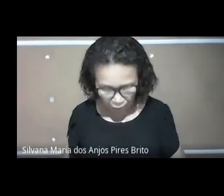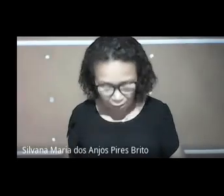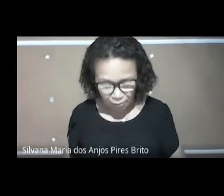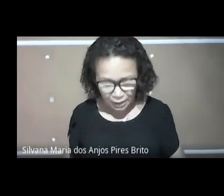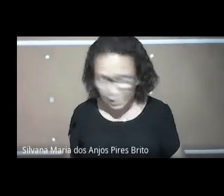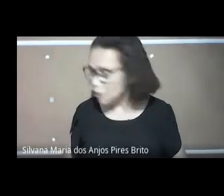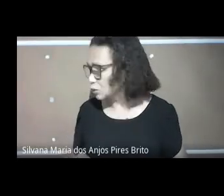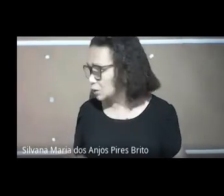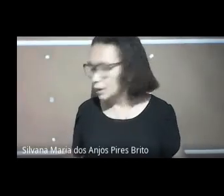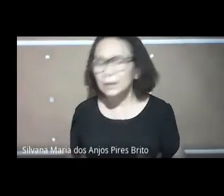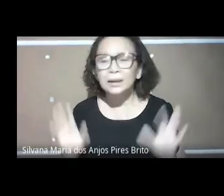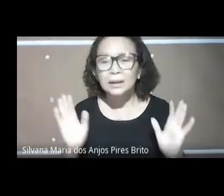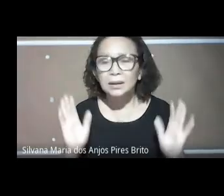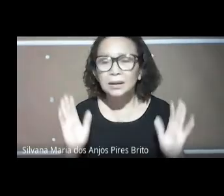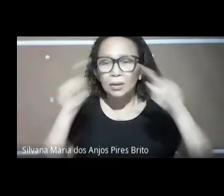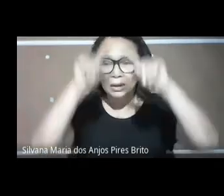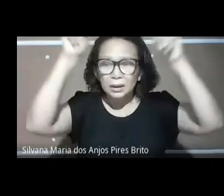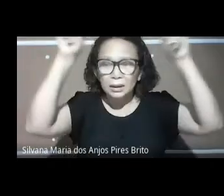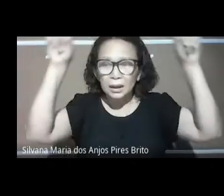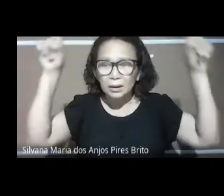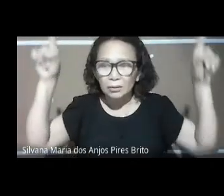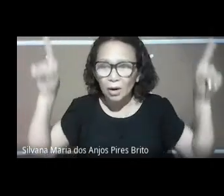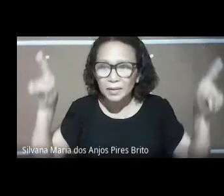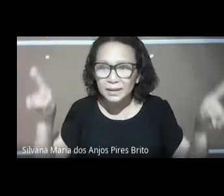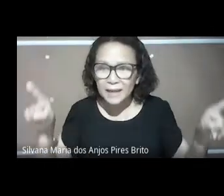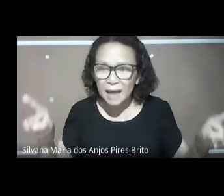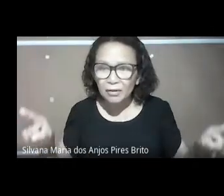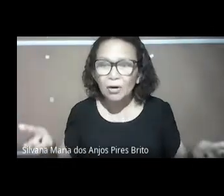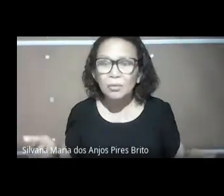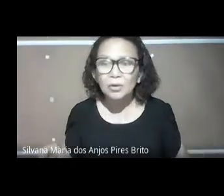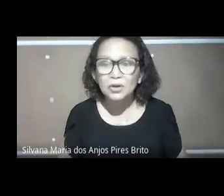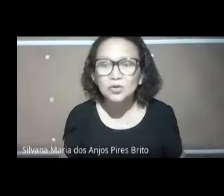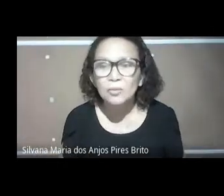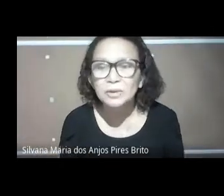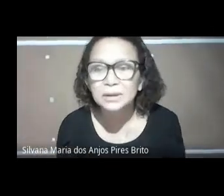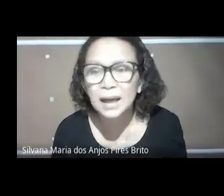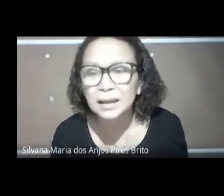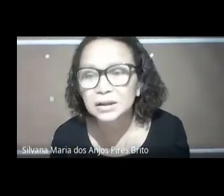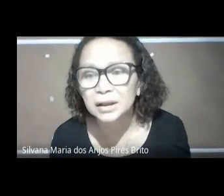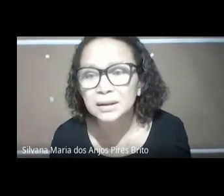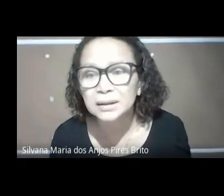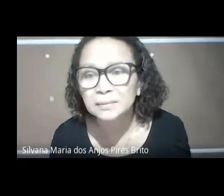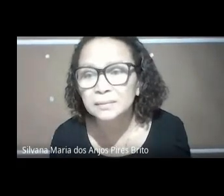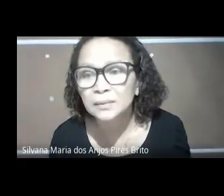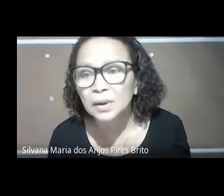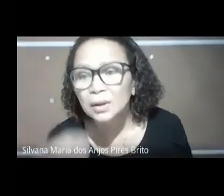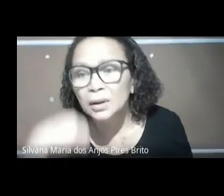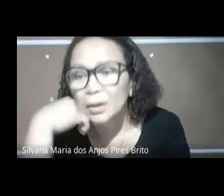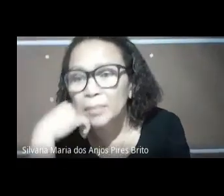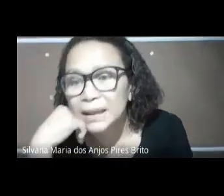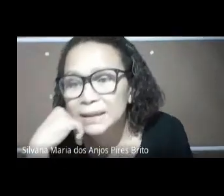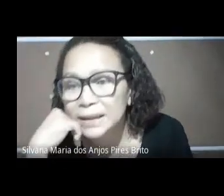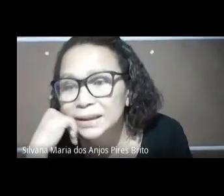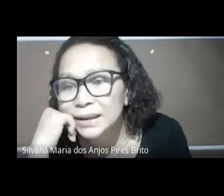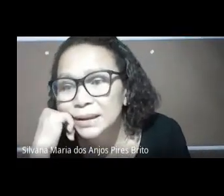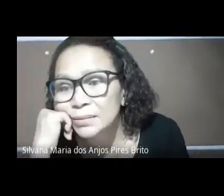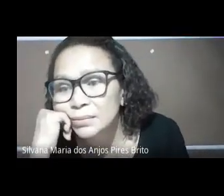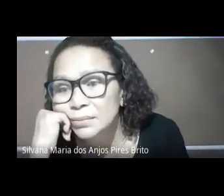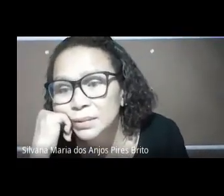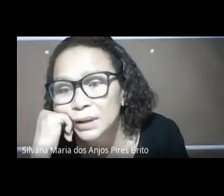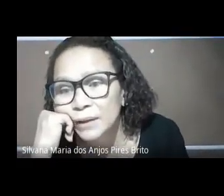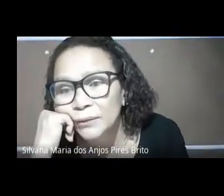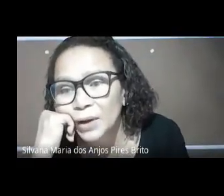outra hora está olhando para baixo? Não. Então, observe como nós somos inteligentes.